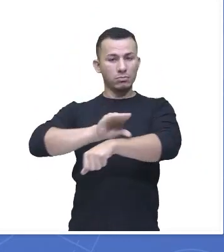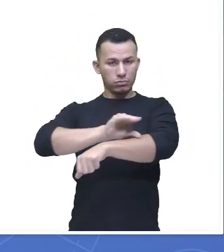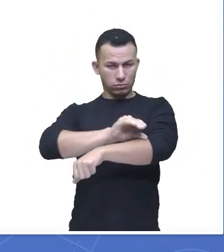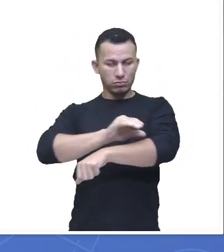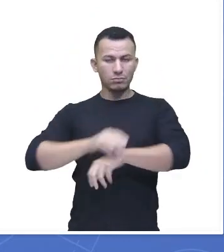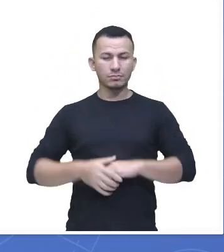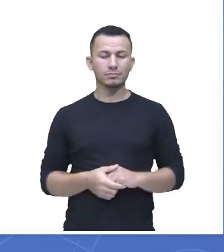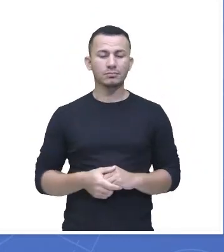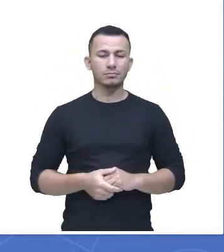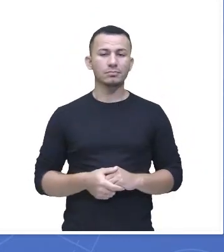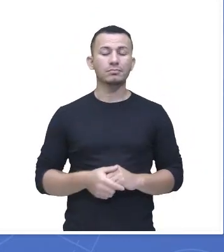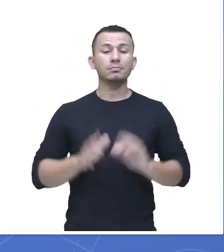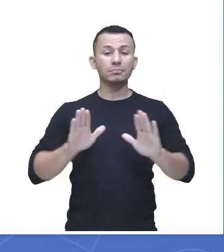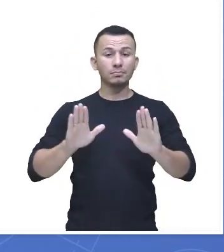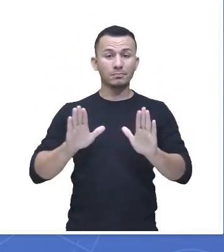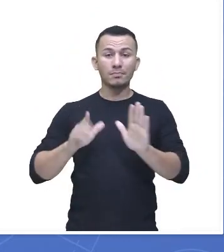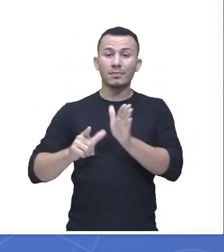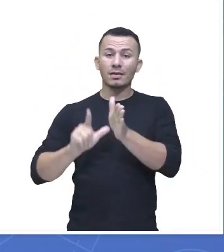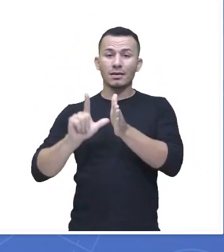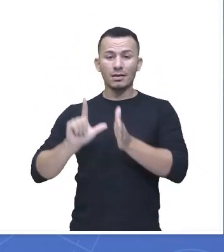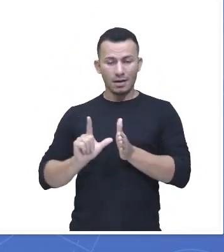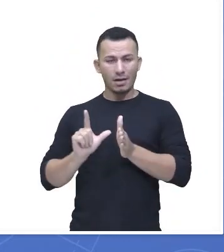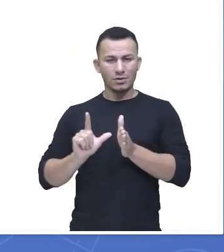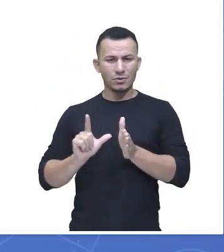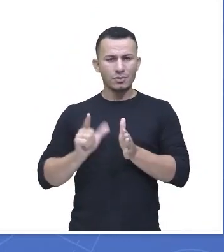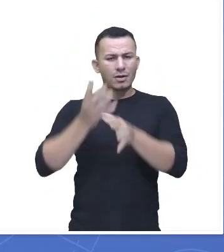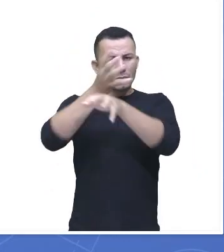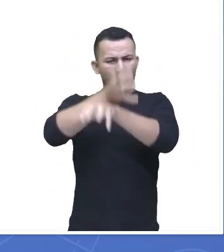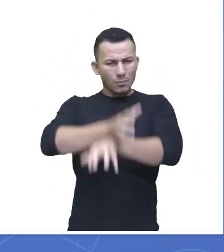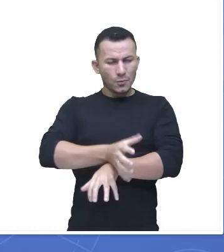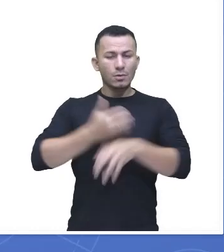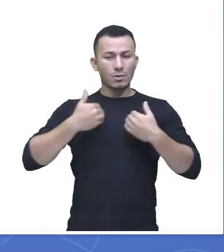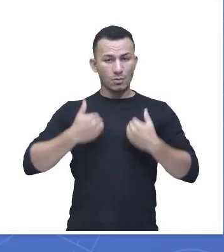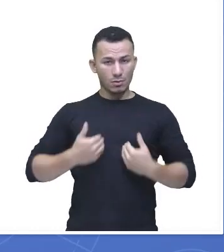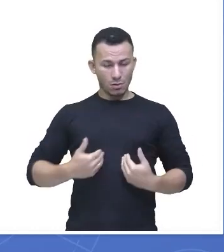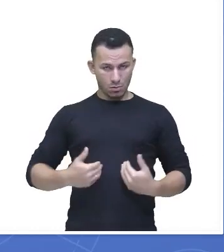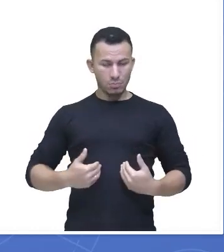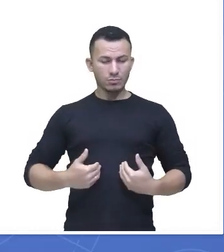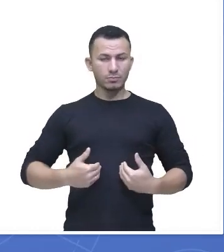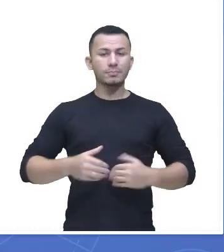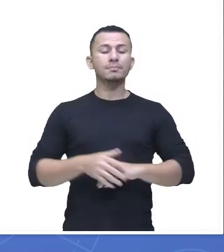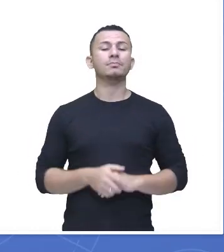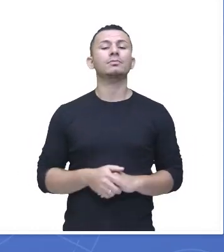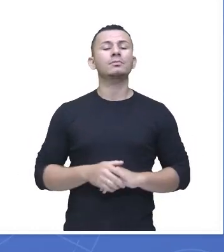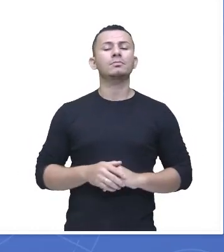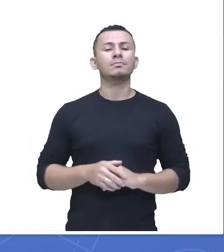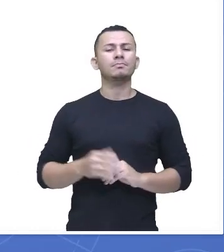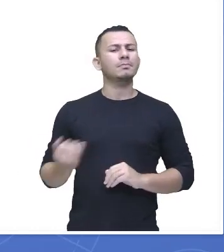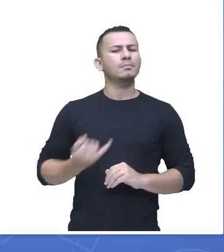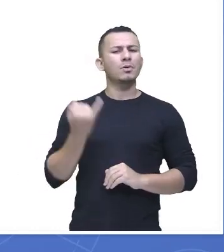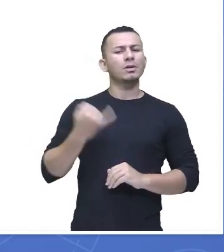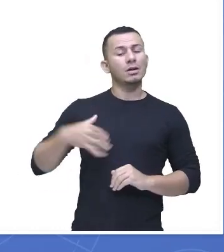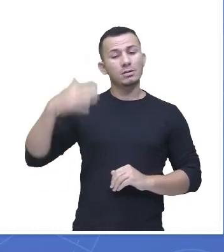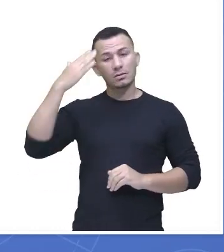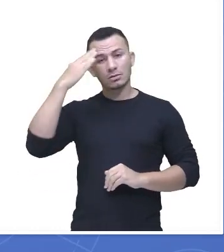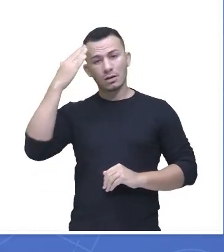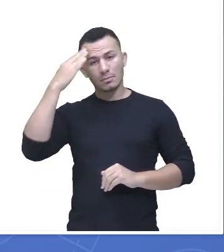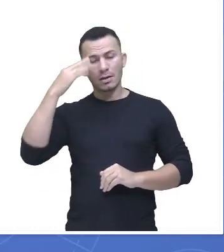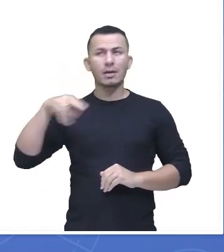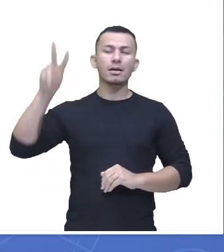tá? Antes de a gente falar sobre o músculo esquelético, estriado esquelético, é importante a